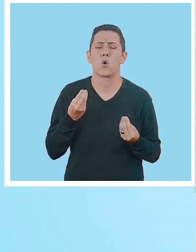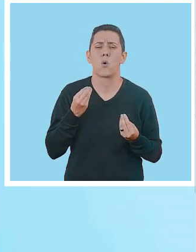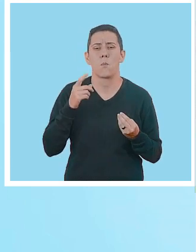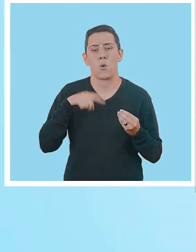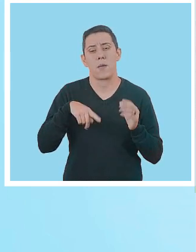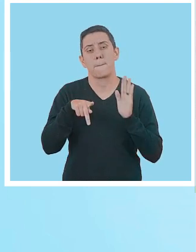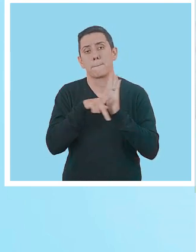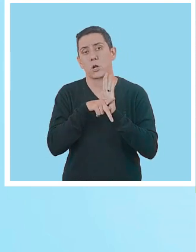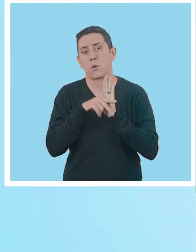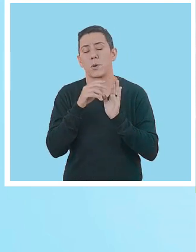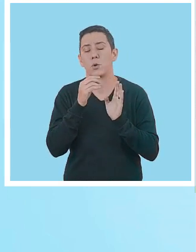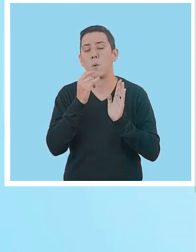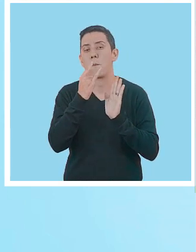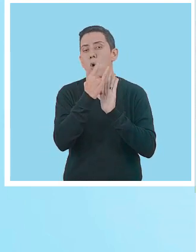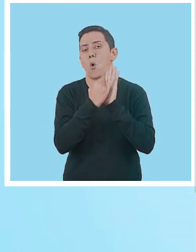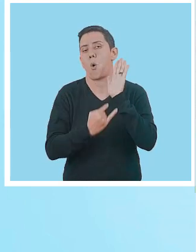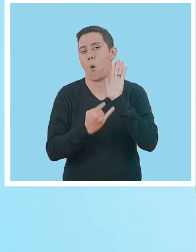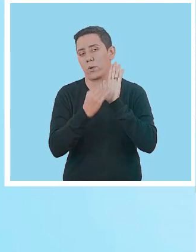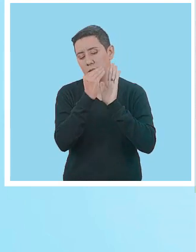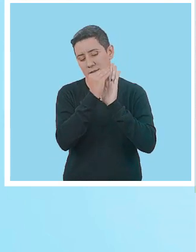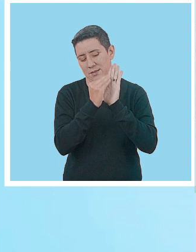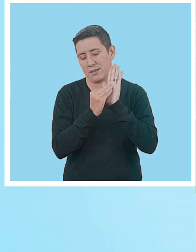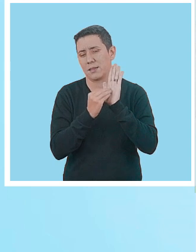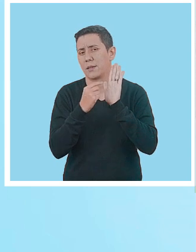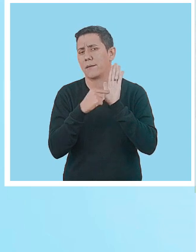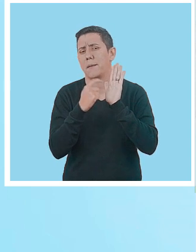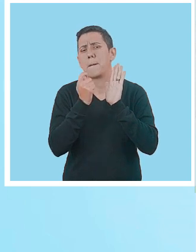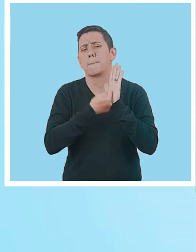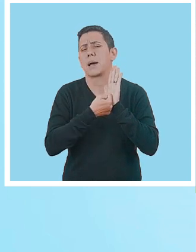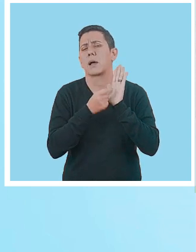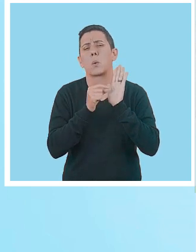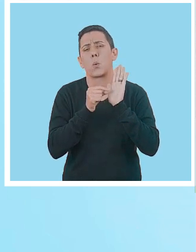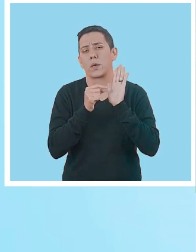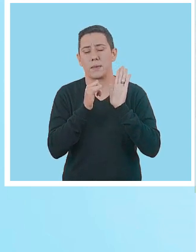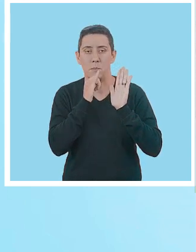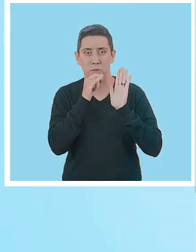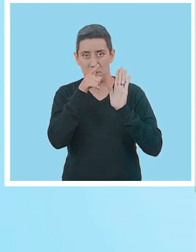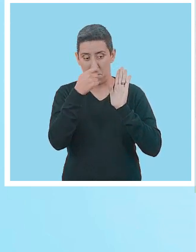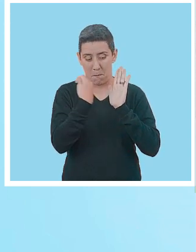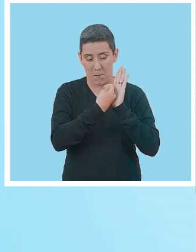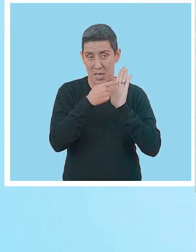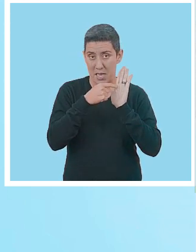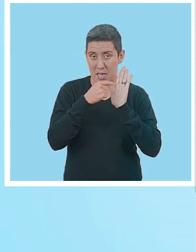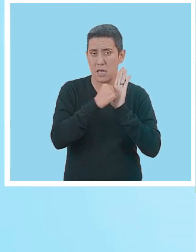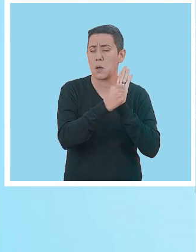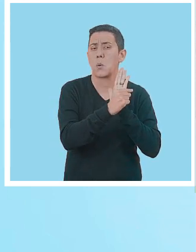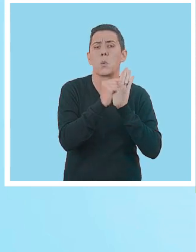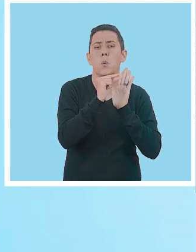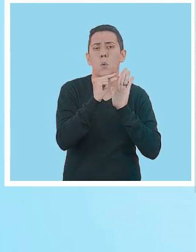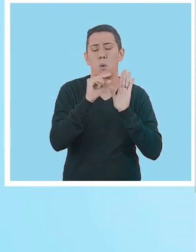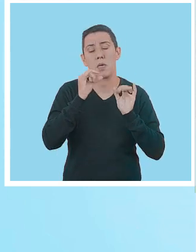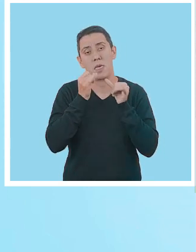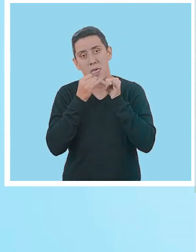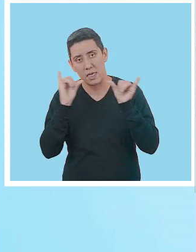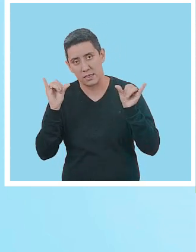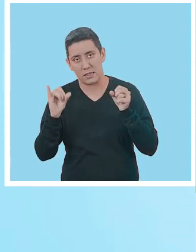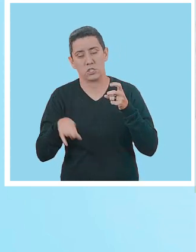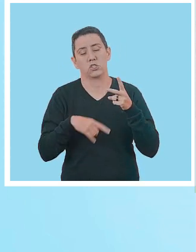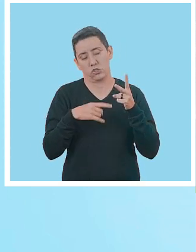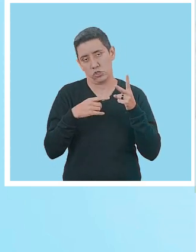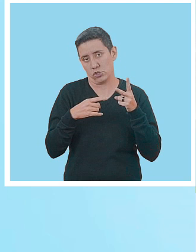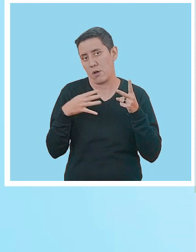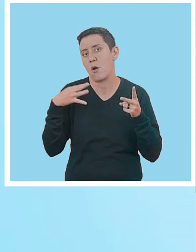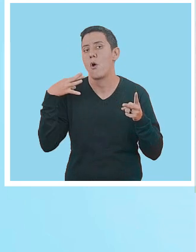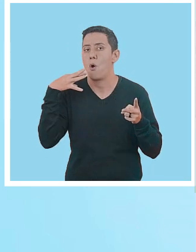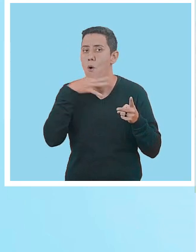então quando a gente paga essa conta de luz ela é está pagando só energia a gente tá pagando a energia Óbvio